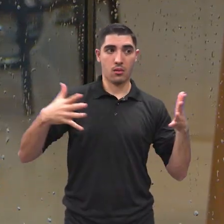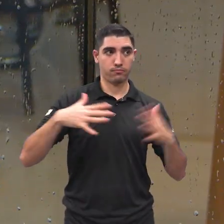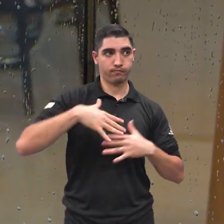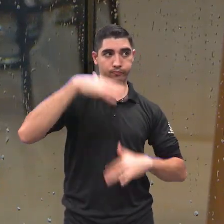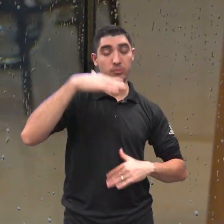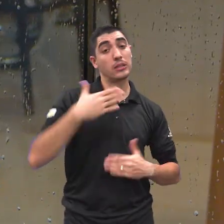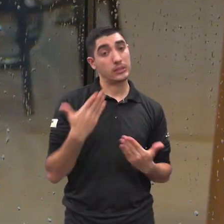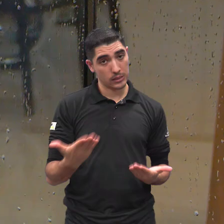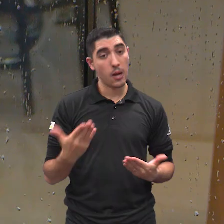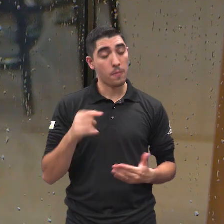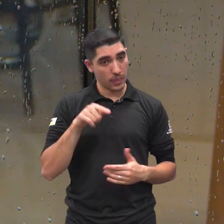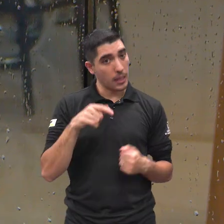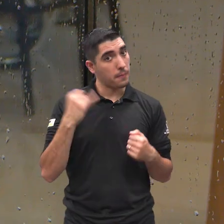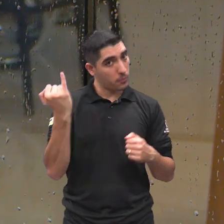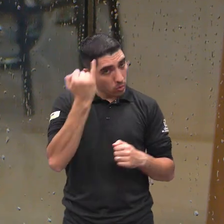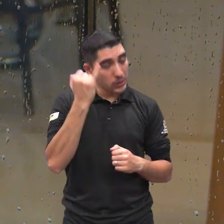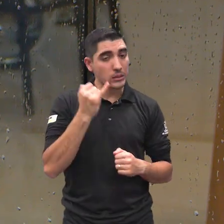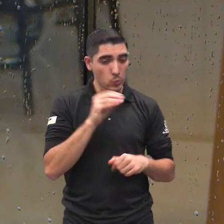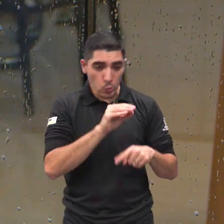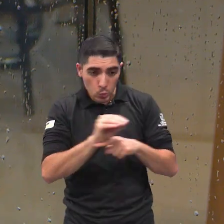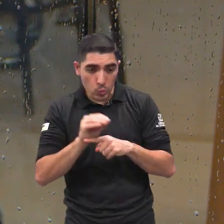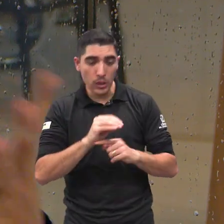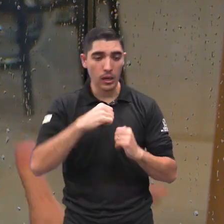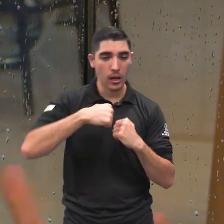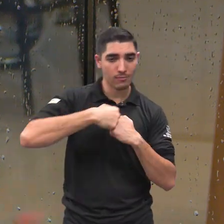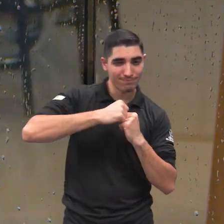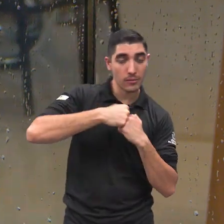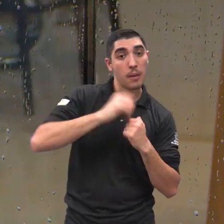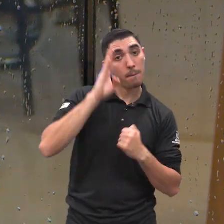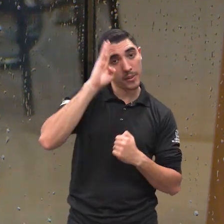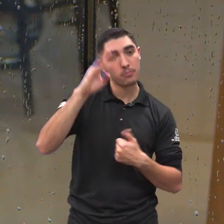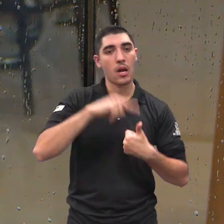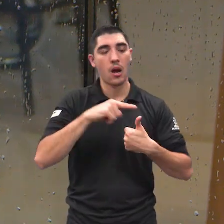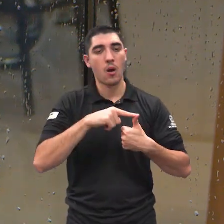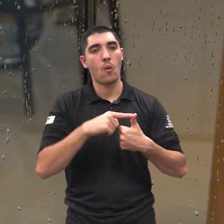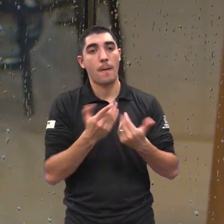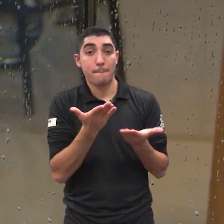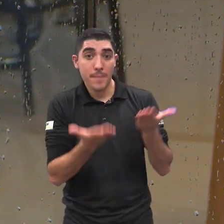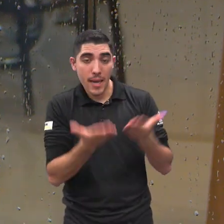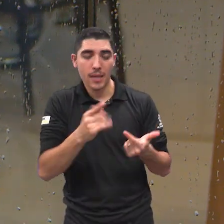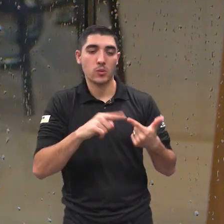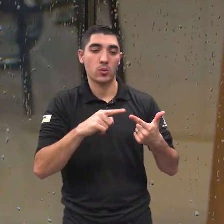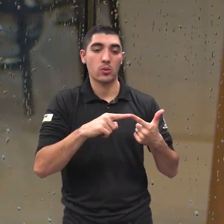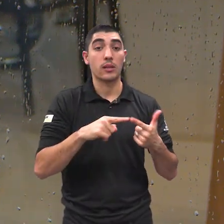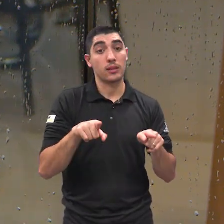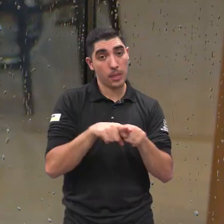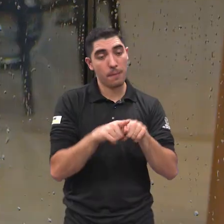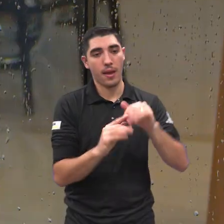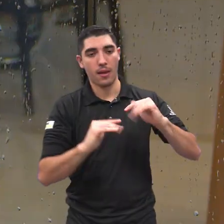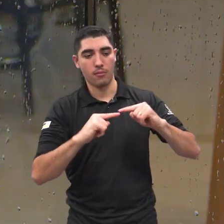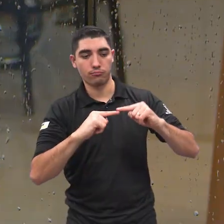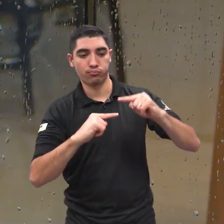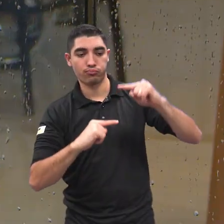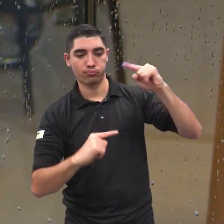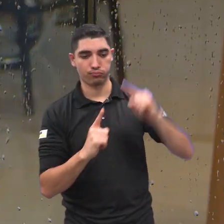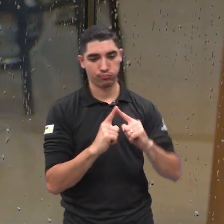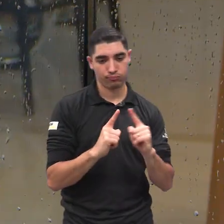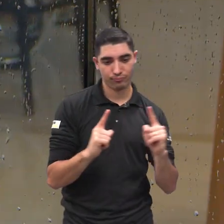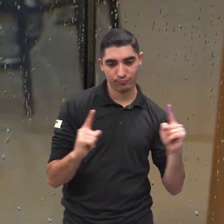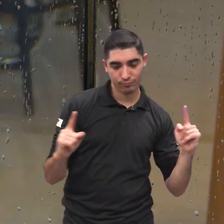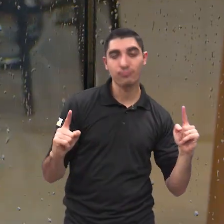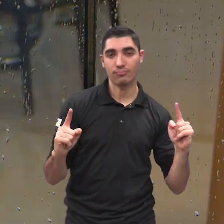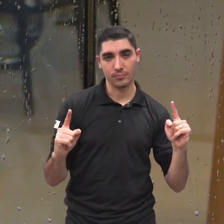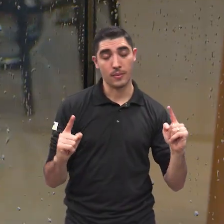é uma preocupação também para eles a questão articular, tanto do peso quanto do crescimento, e para eles também valem as nossas